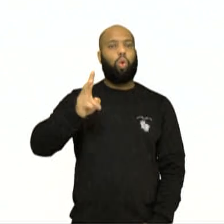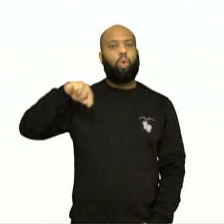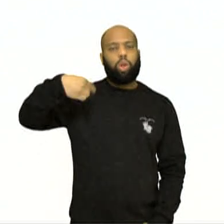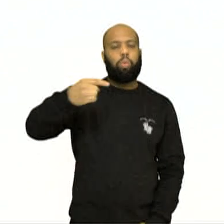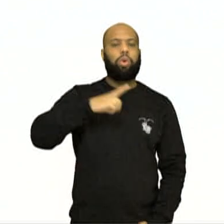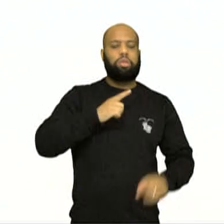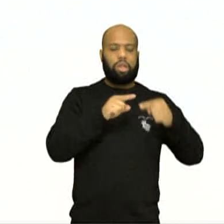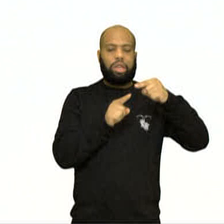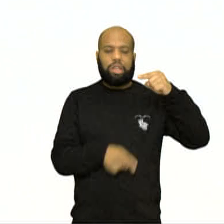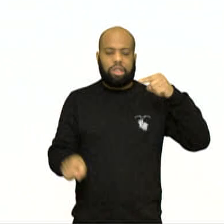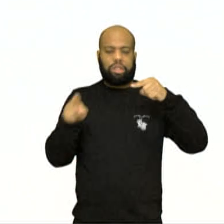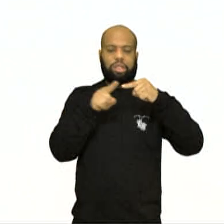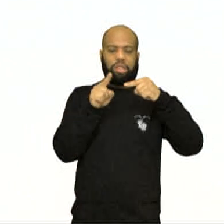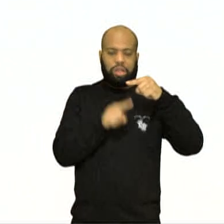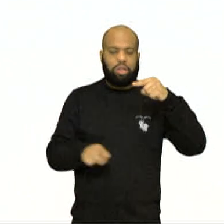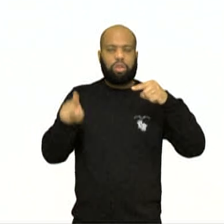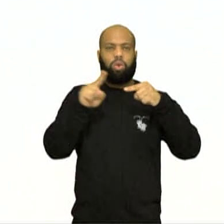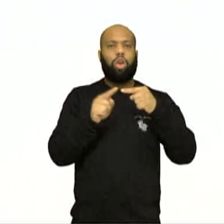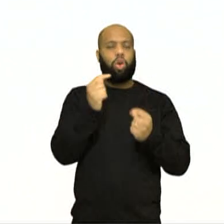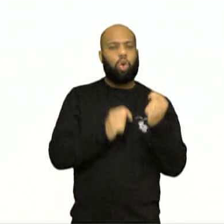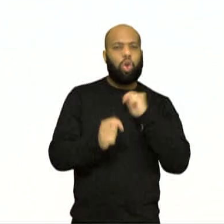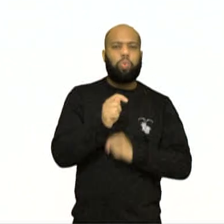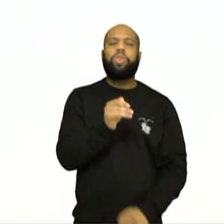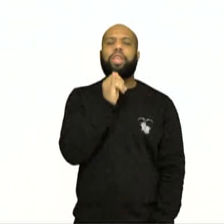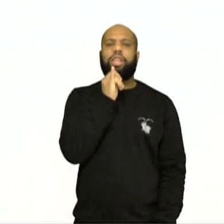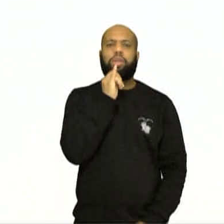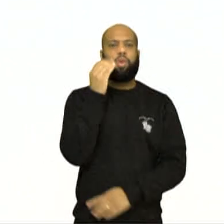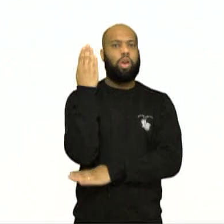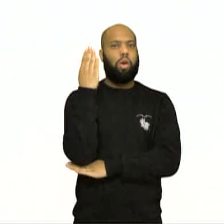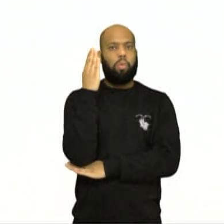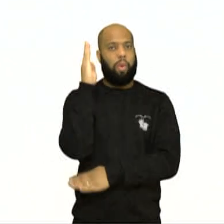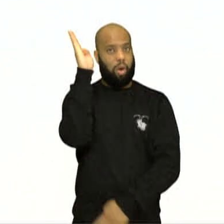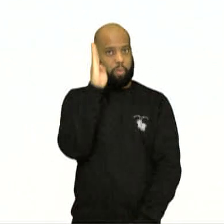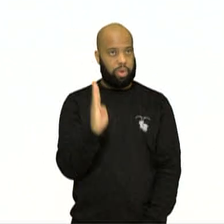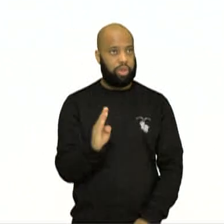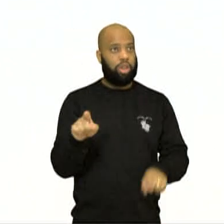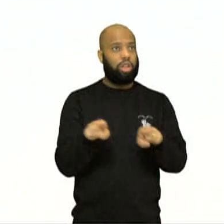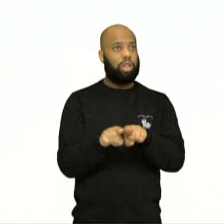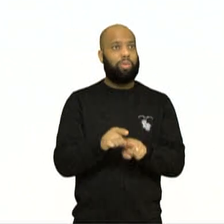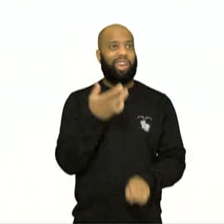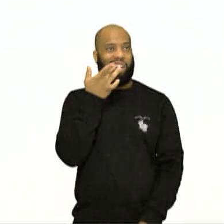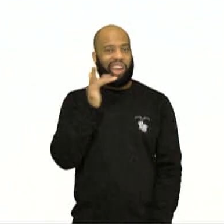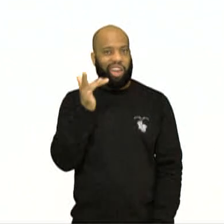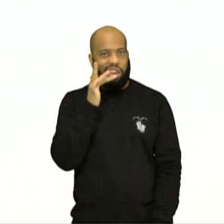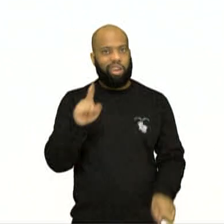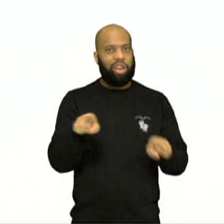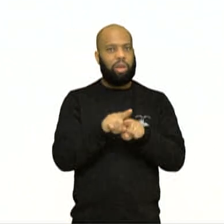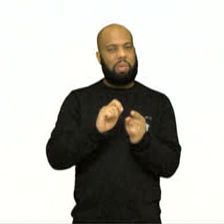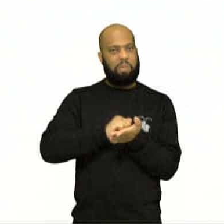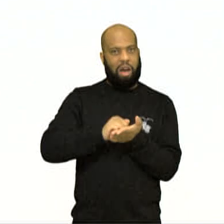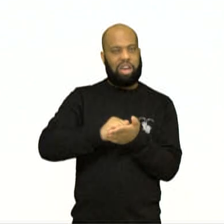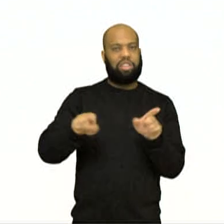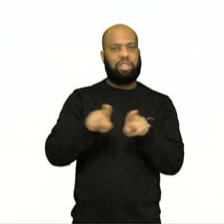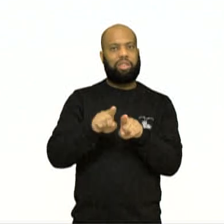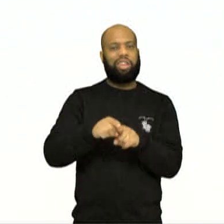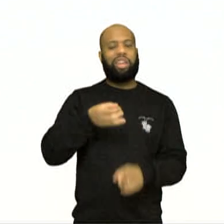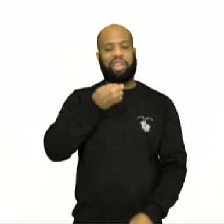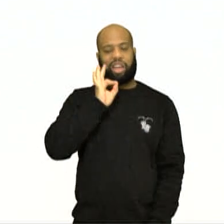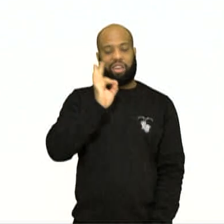ciclos econômicos, como do pau-brasil, do açúcar, do ouro, da borracha, do café